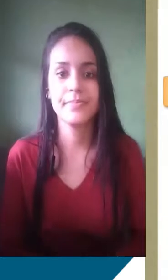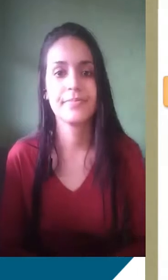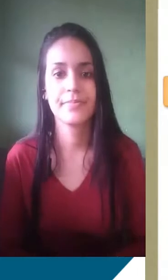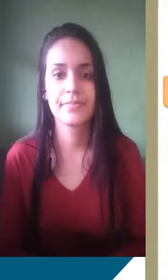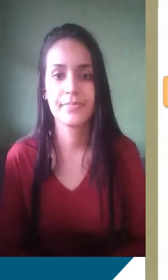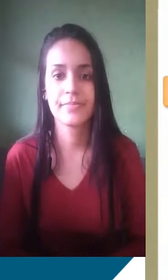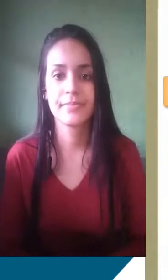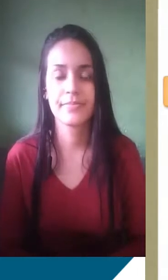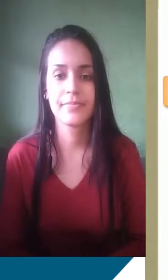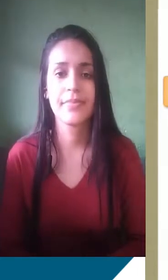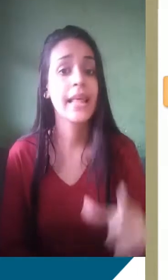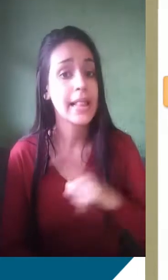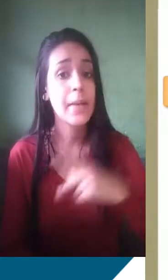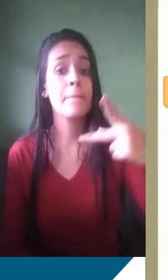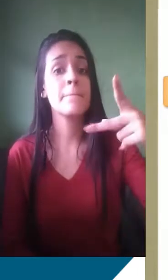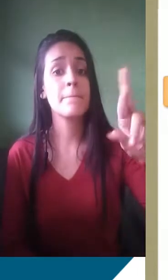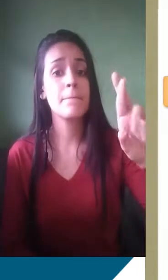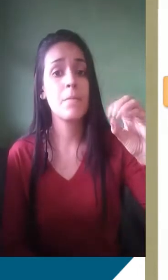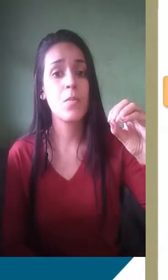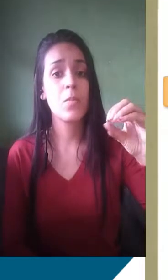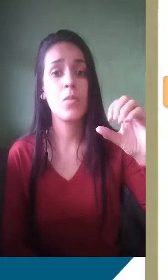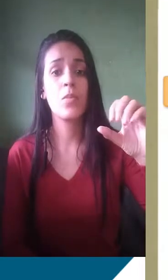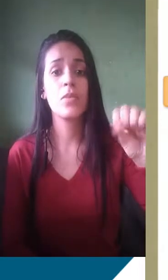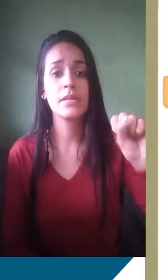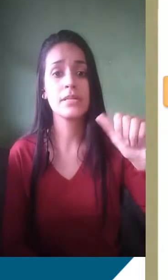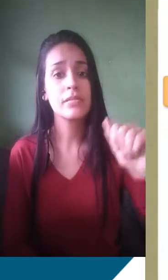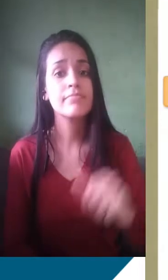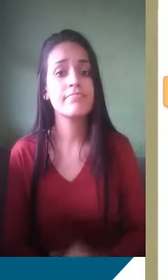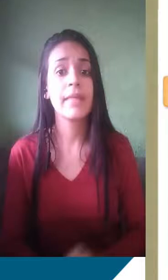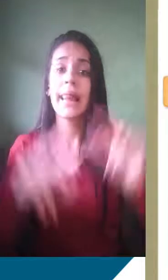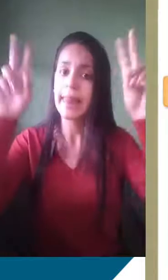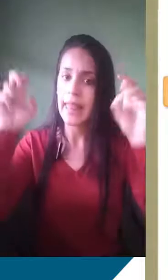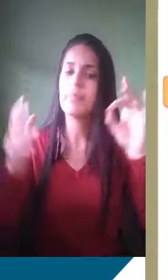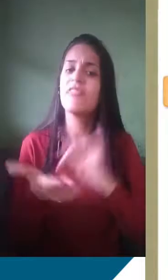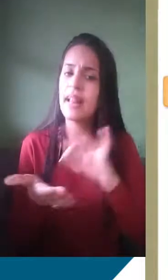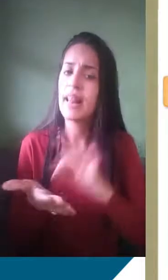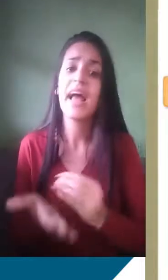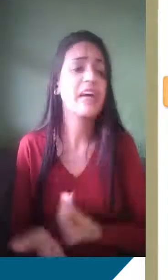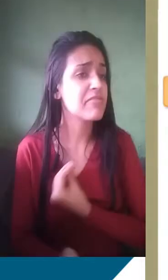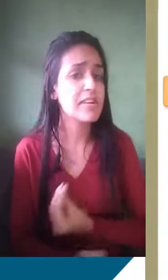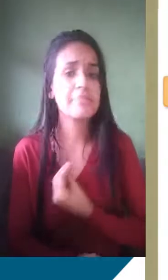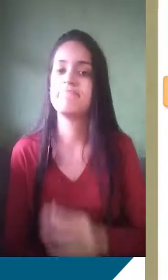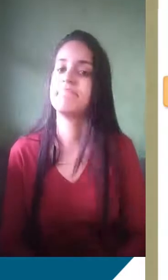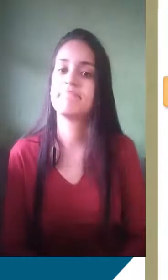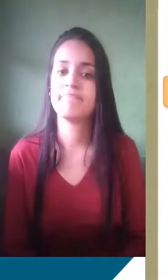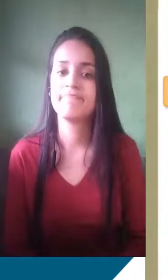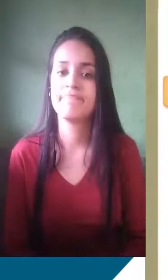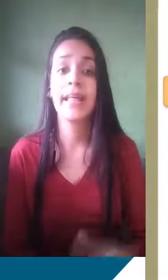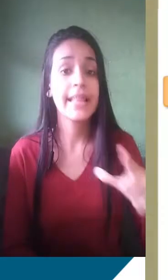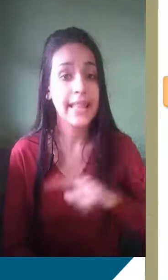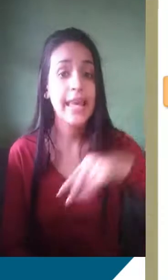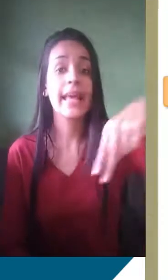para produções em prosa e abundância de temáticas realísticas. Outra característica importante é